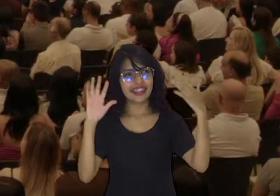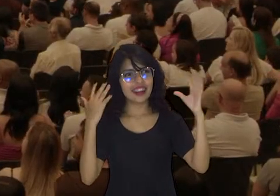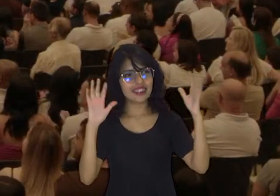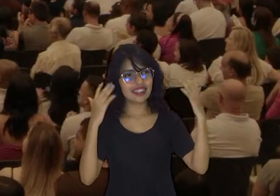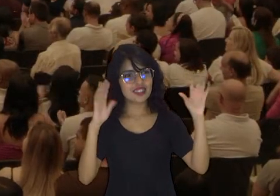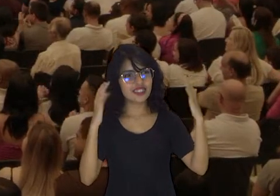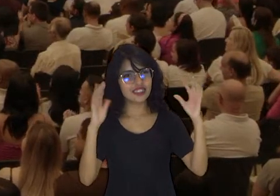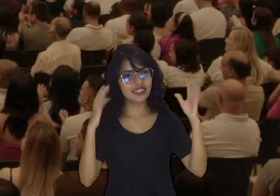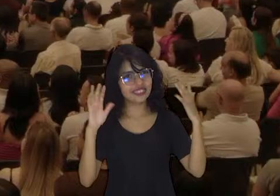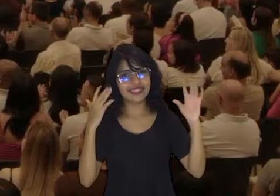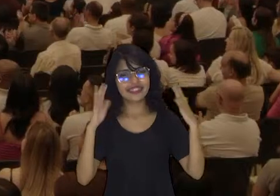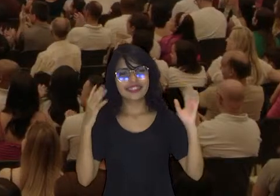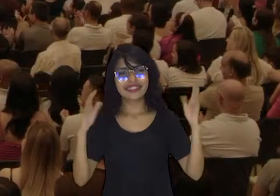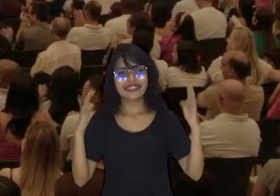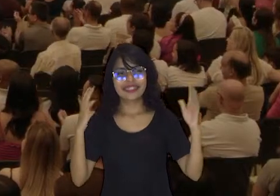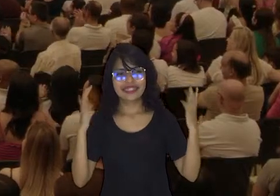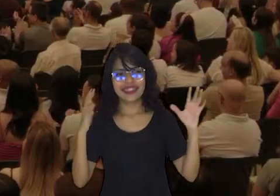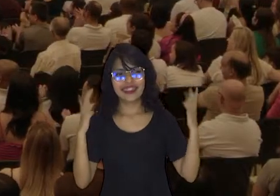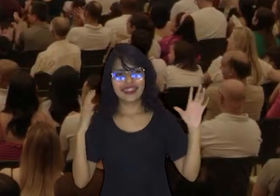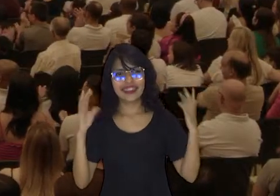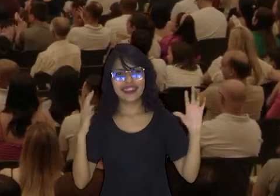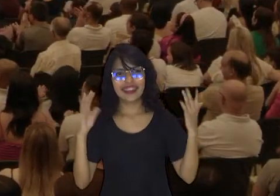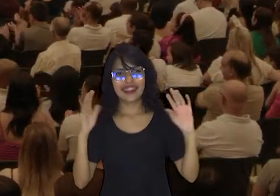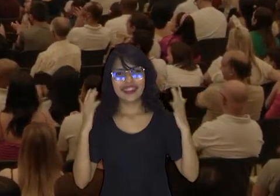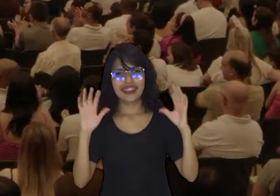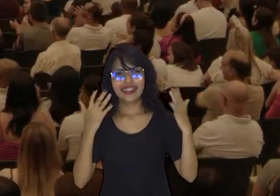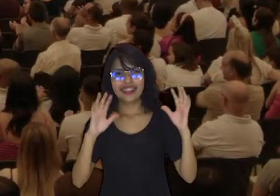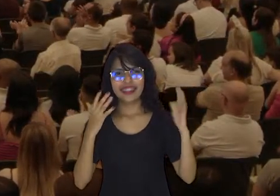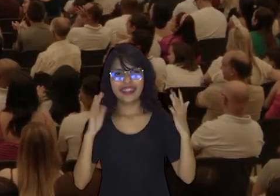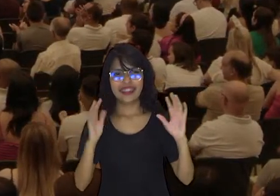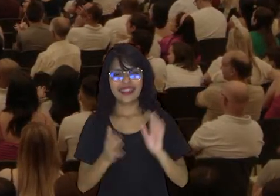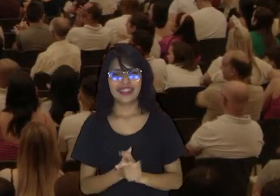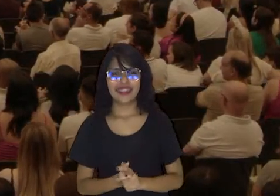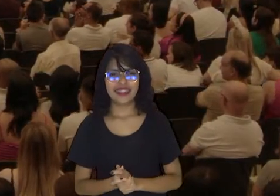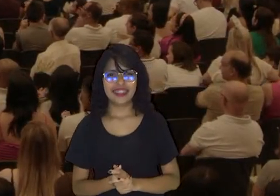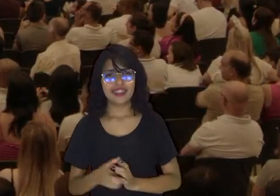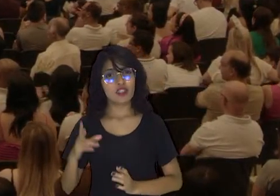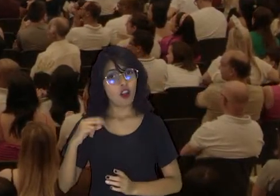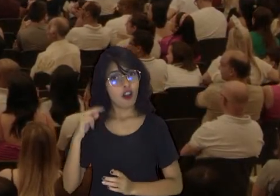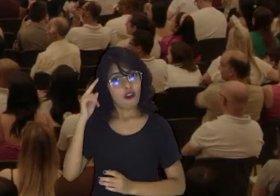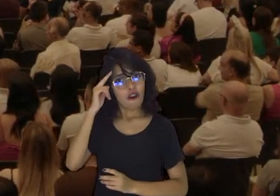Olha lá, Fábio. Sonhou com isso hoje.